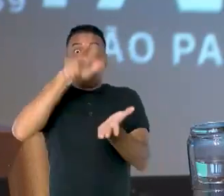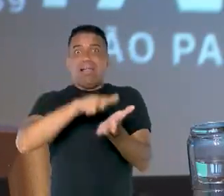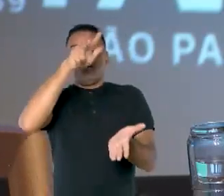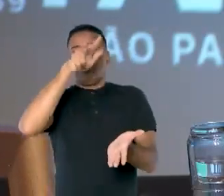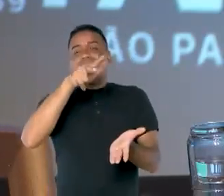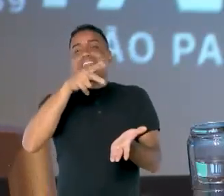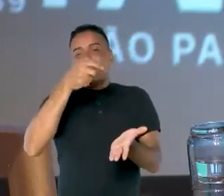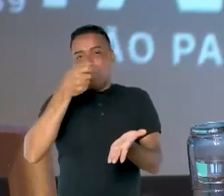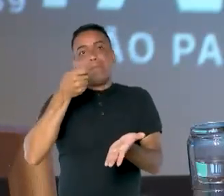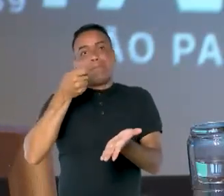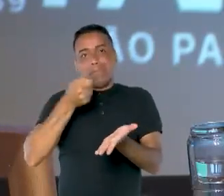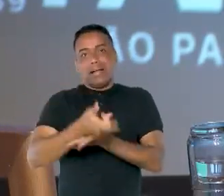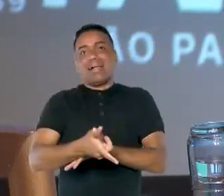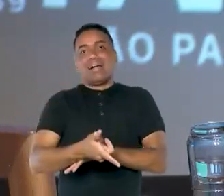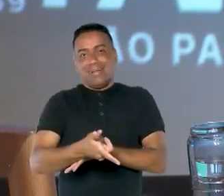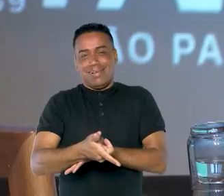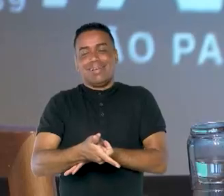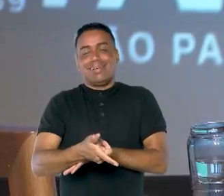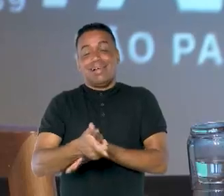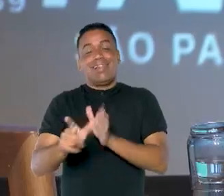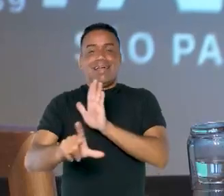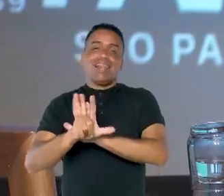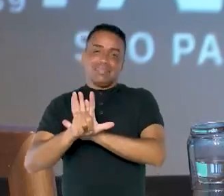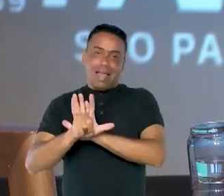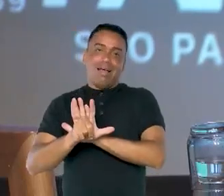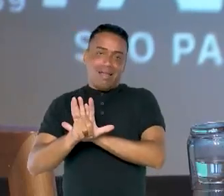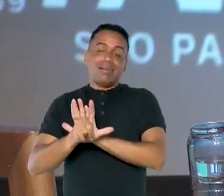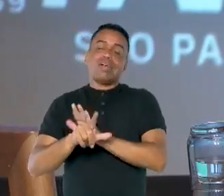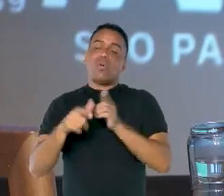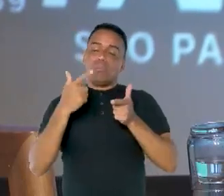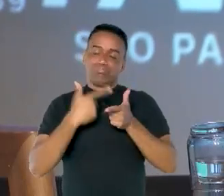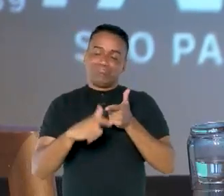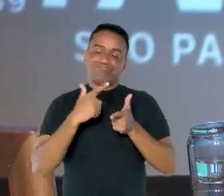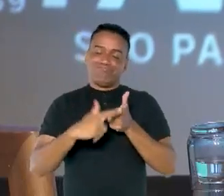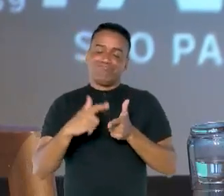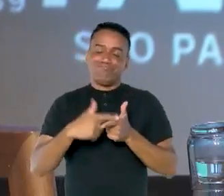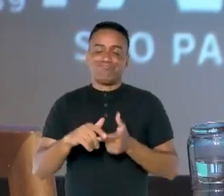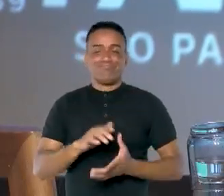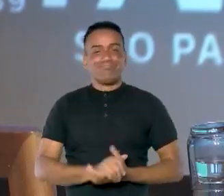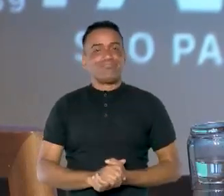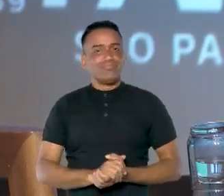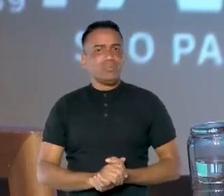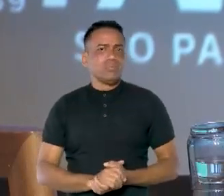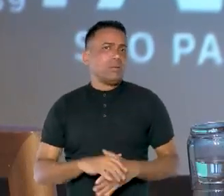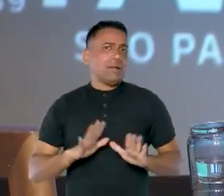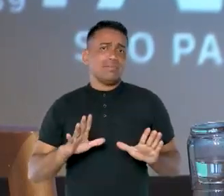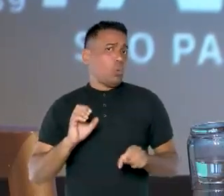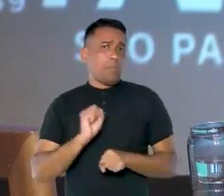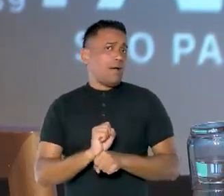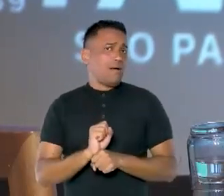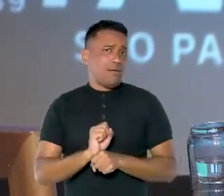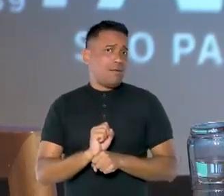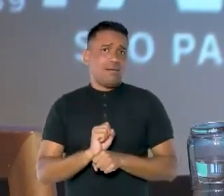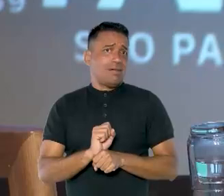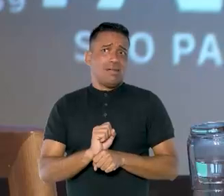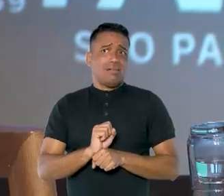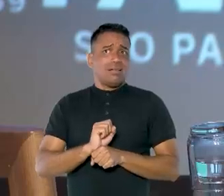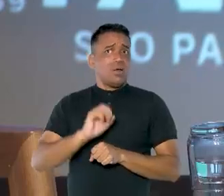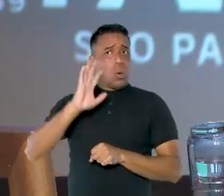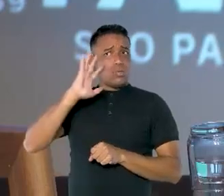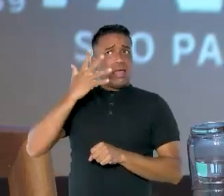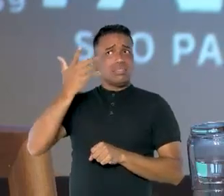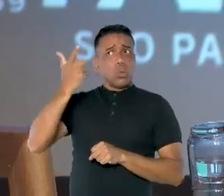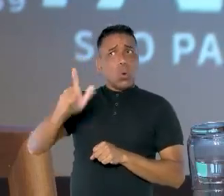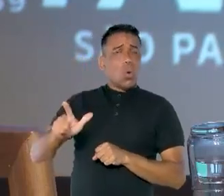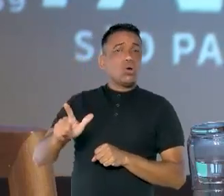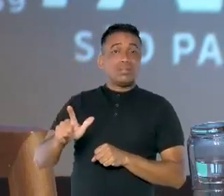maneira, legalizaram a patente. Então, isso é um problema. Mas não para aí, entende? Quer dizer,